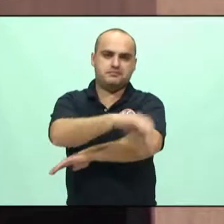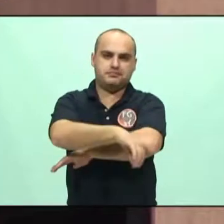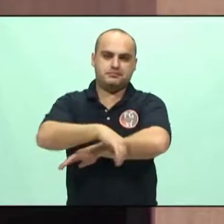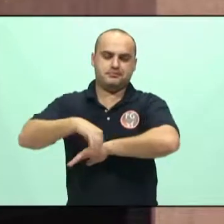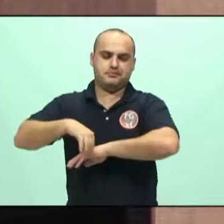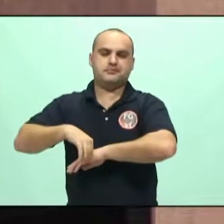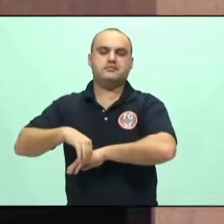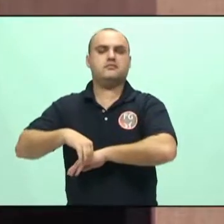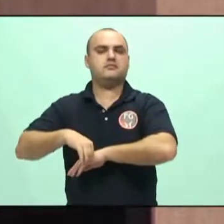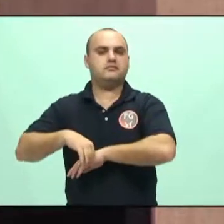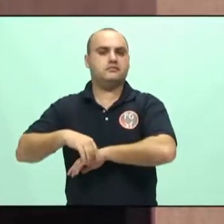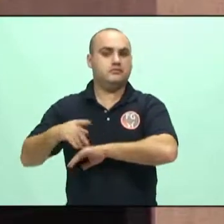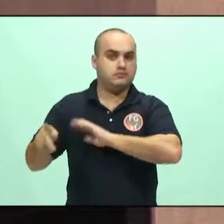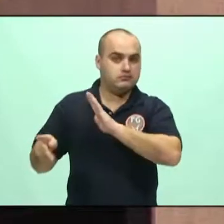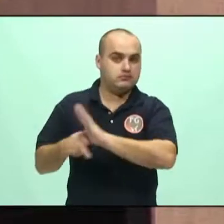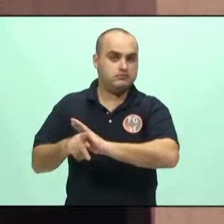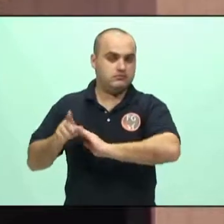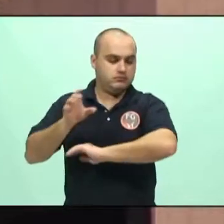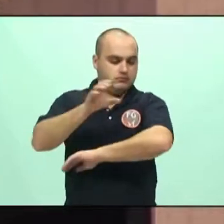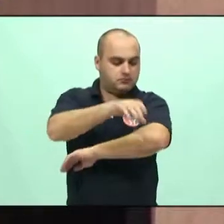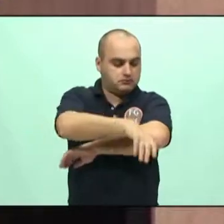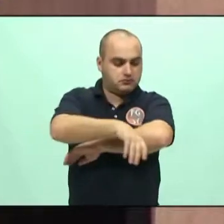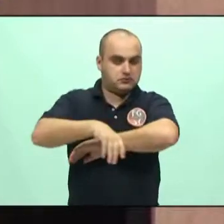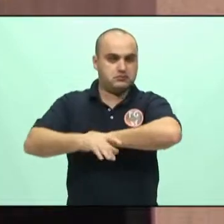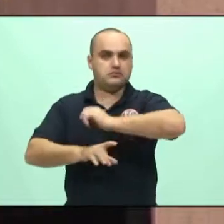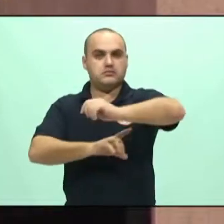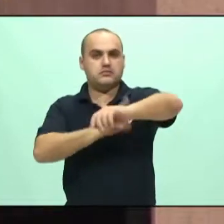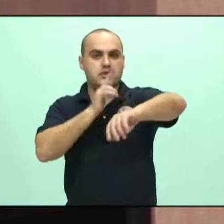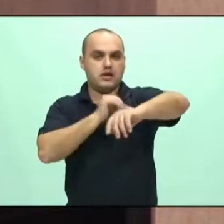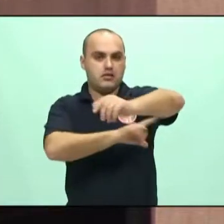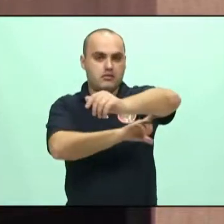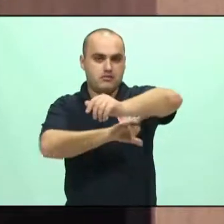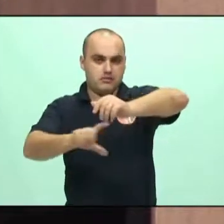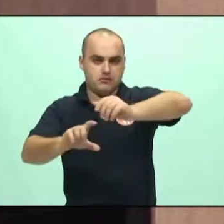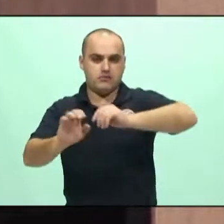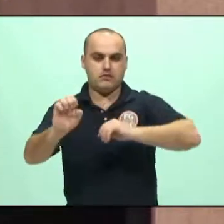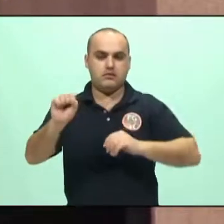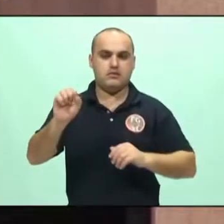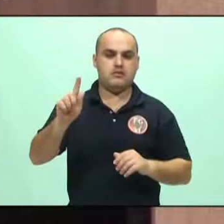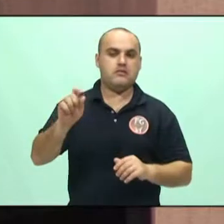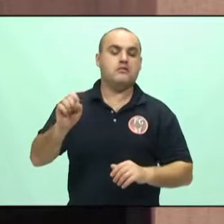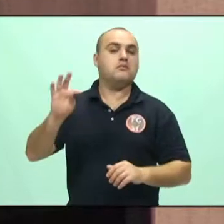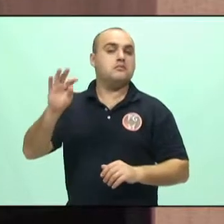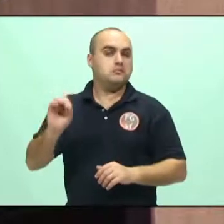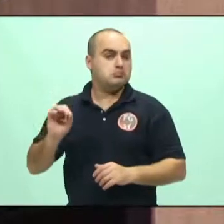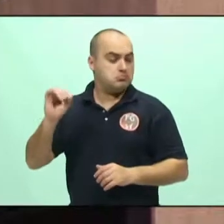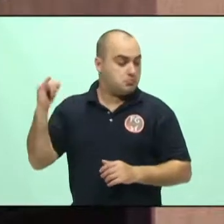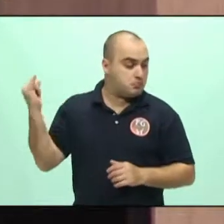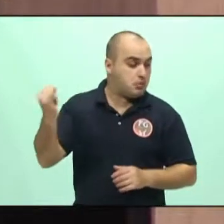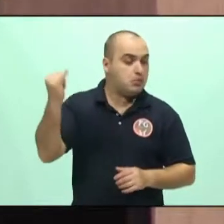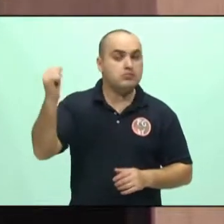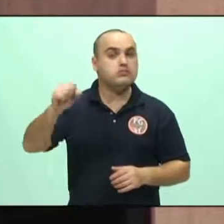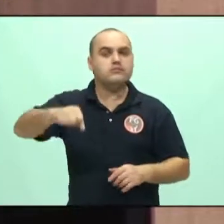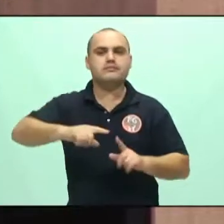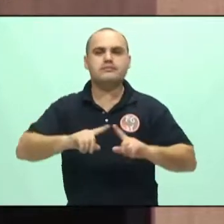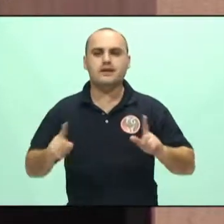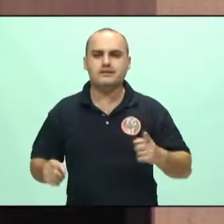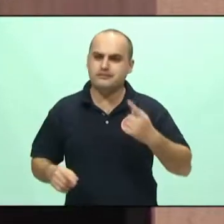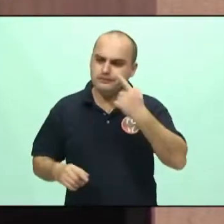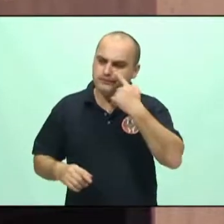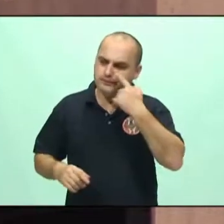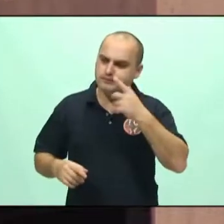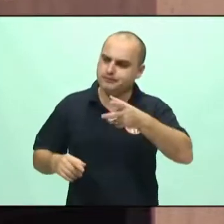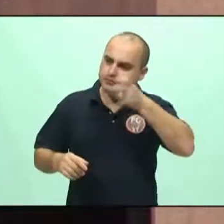tubo para poder fazer a coleta do esgoto é muito importante isso mas a gente viu que